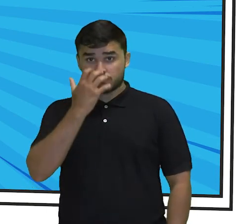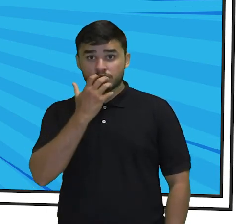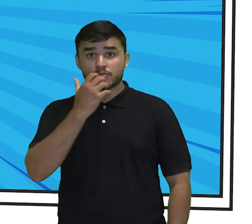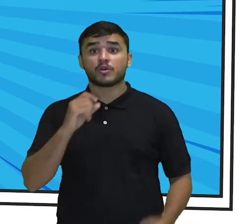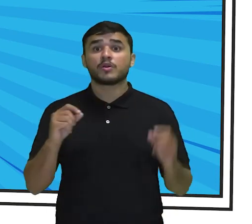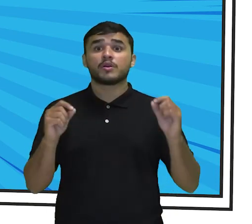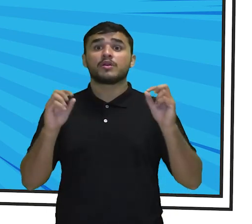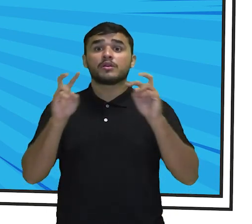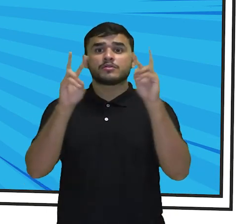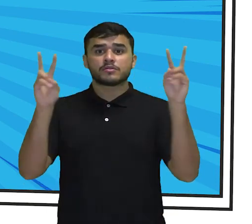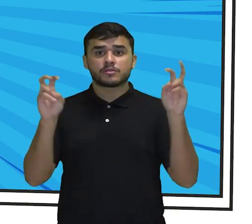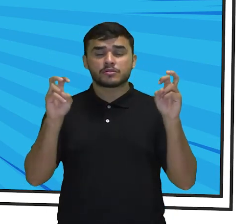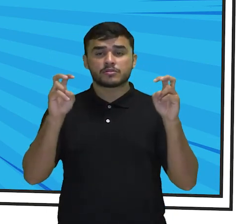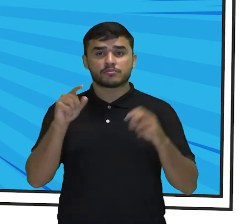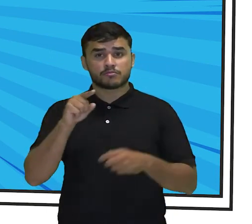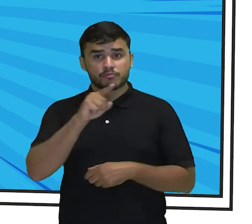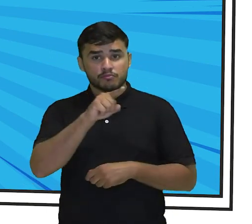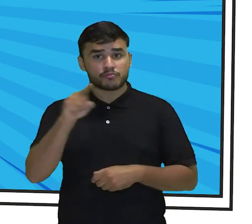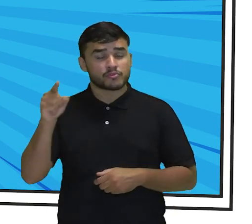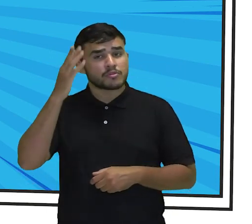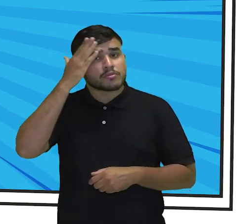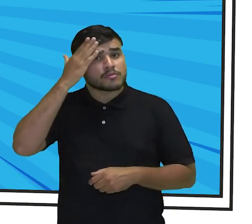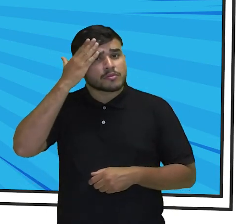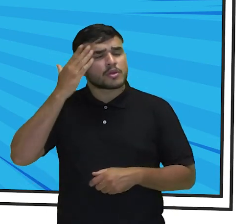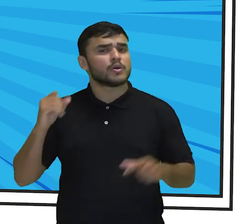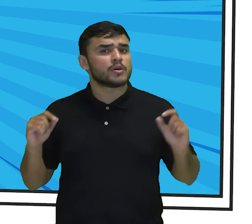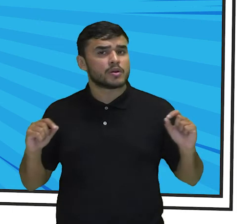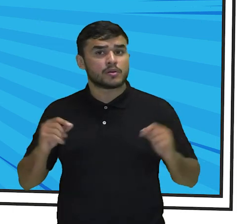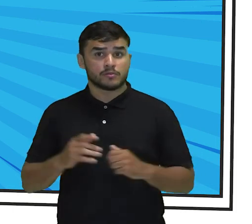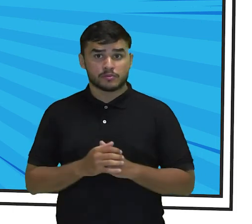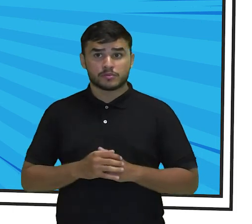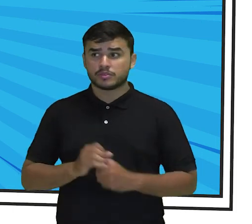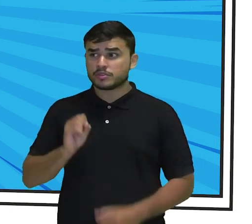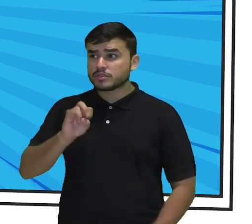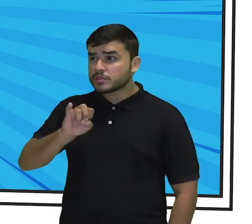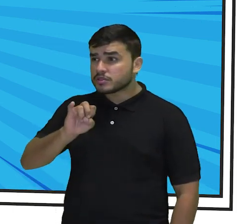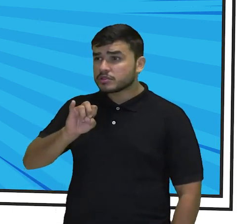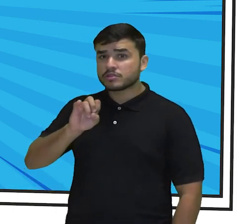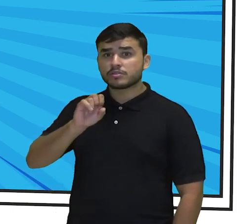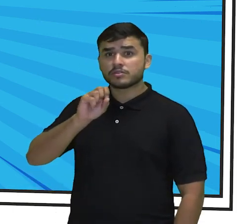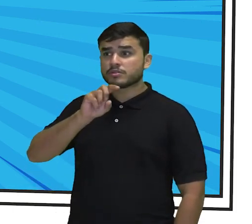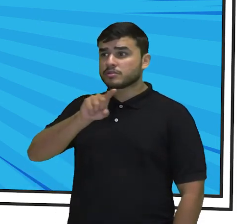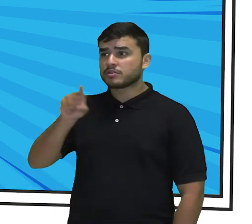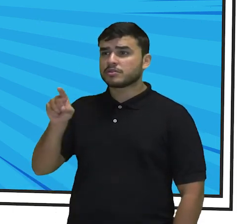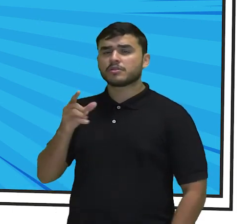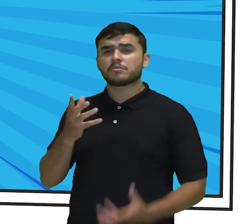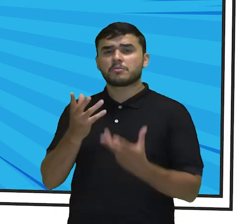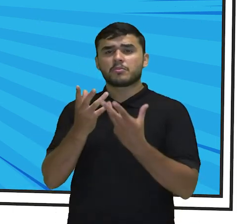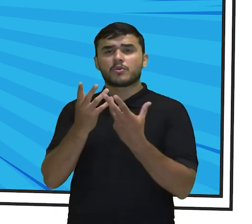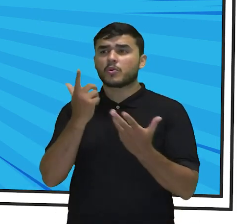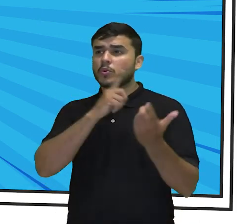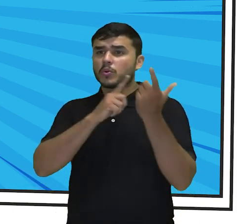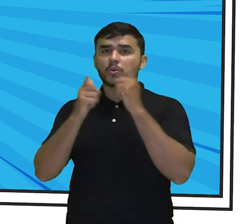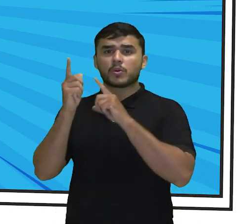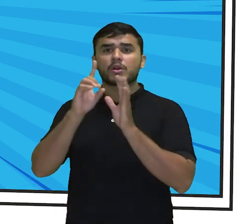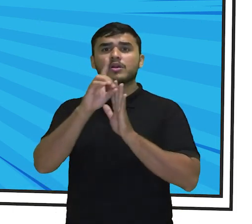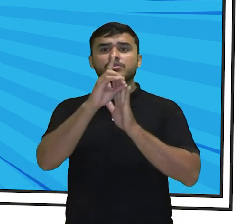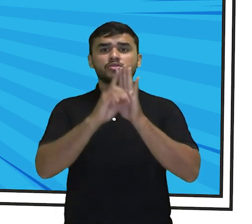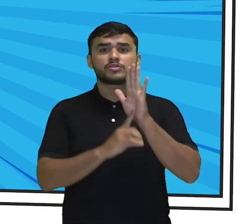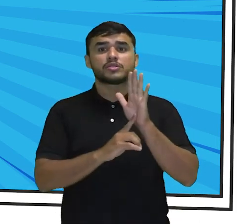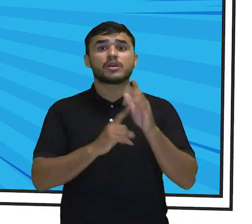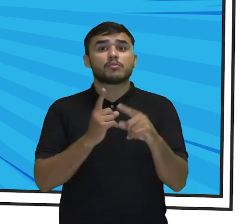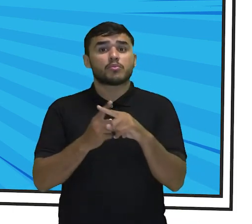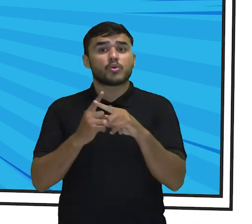fazendo aqui uma rápida provocação mais uma vez, que quando a gente vê muita gente com muitos direitos hoje, é porque tiveram um passado de muito